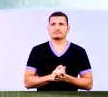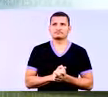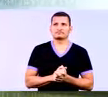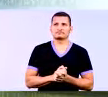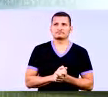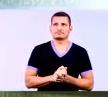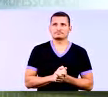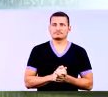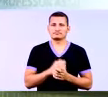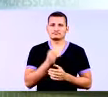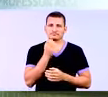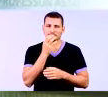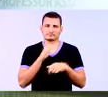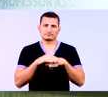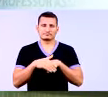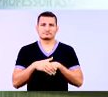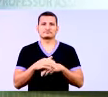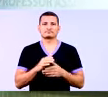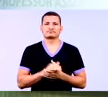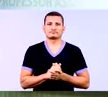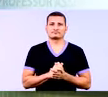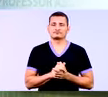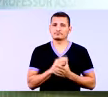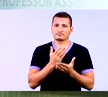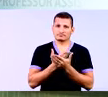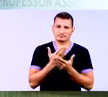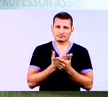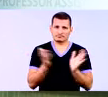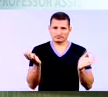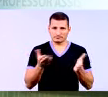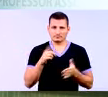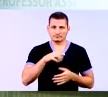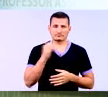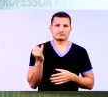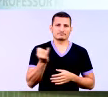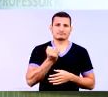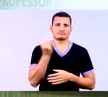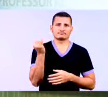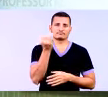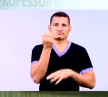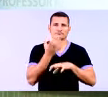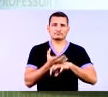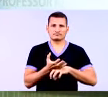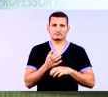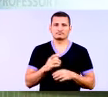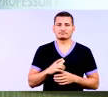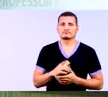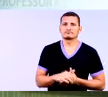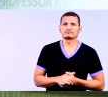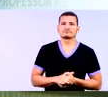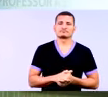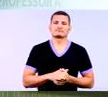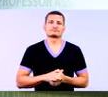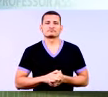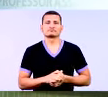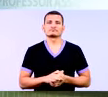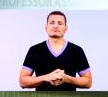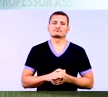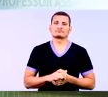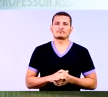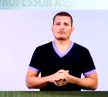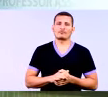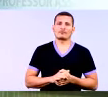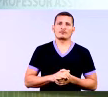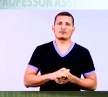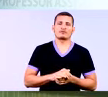Boa noite a todos. Pessoal, essa aula é uma aula fundamental para a disciplina. A gente vem acumulando conhecimento ao longo das outras aulas. Tivemos